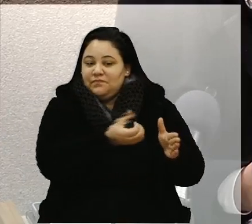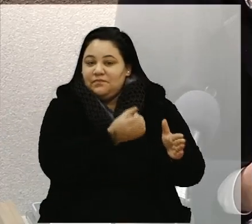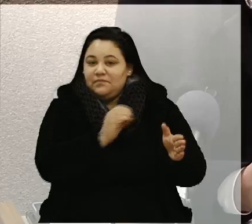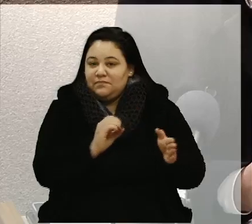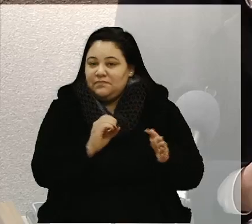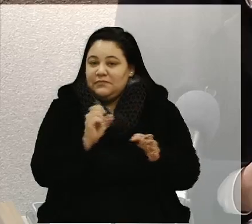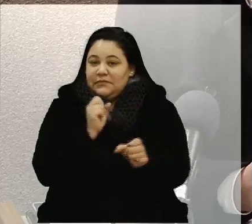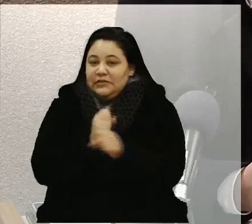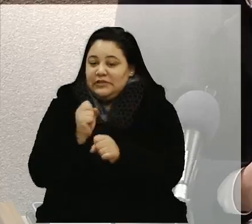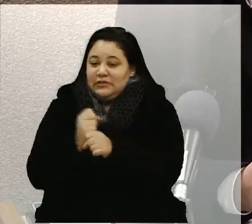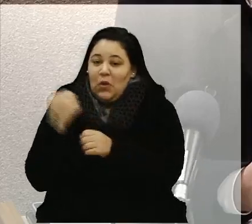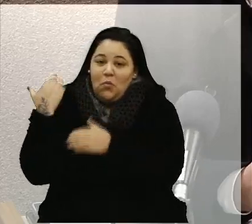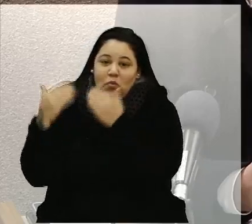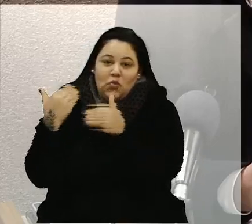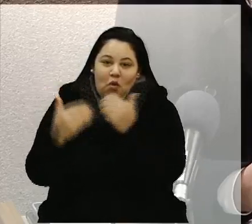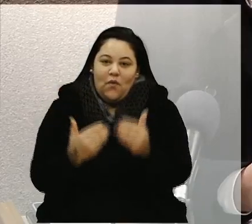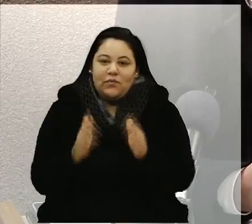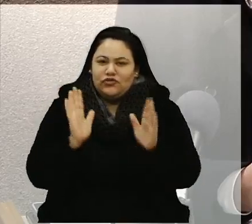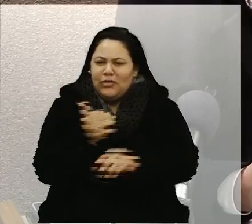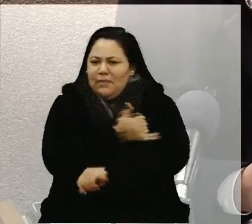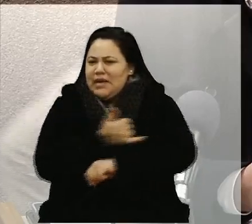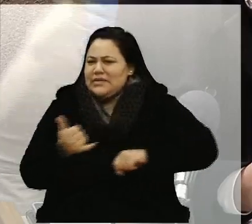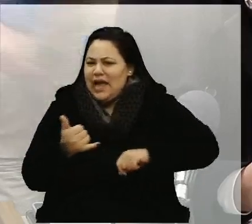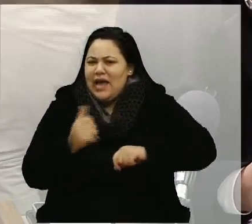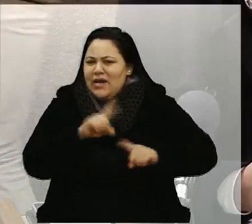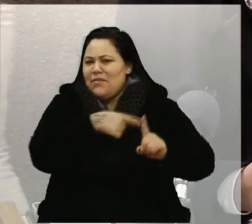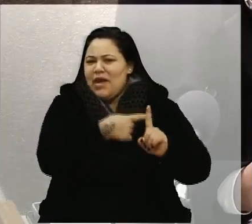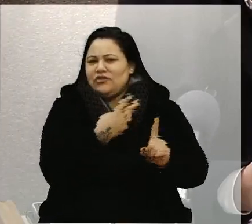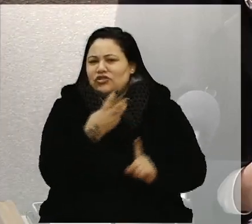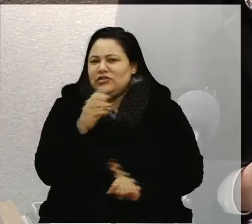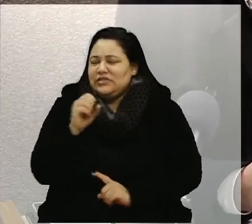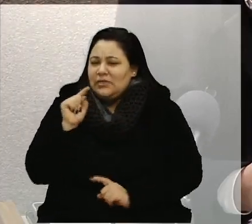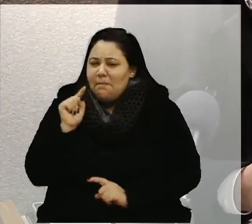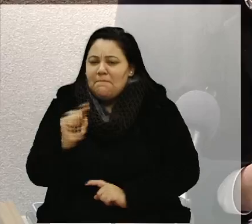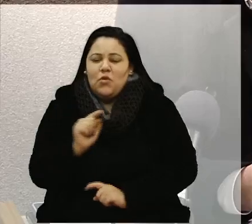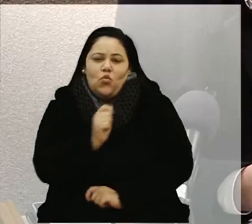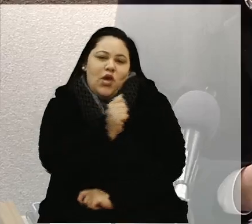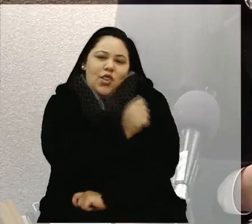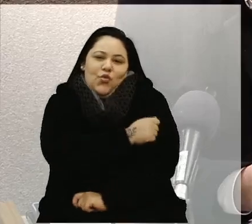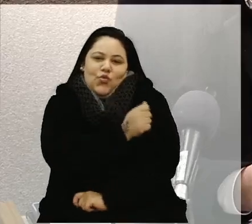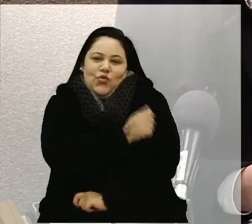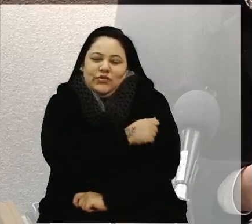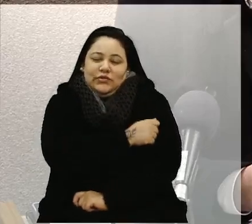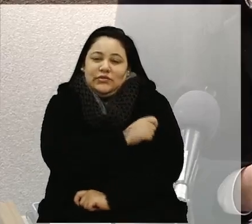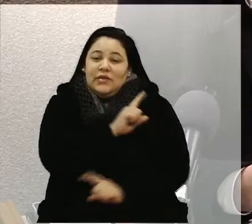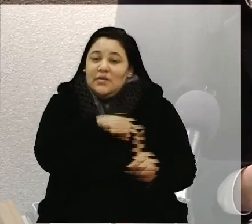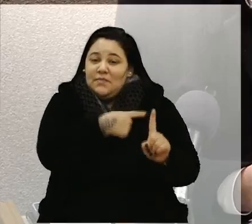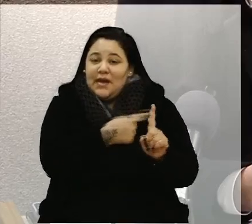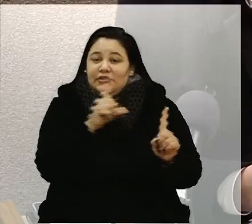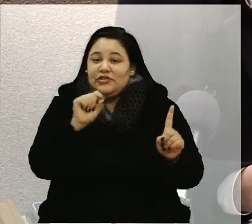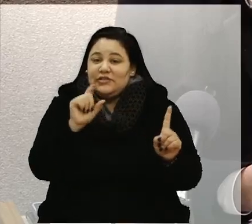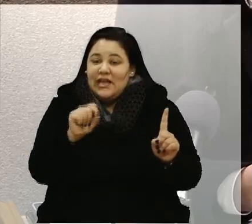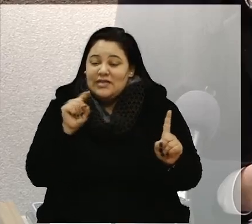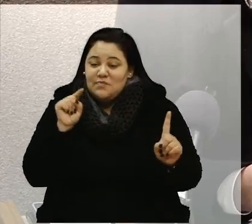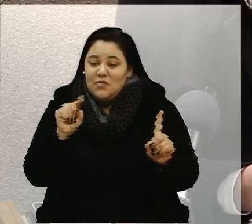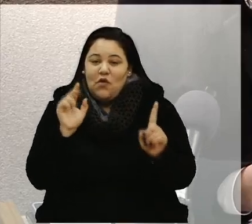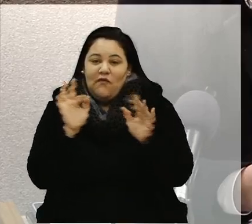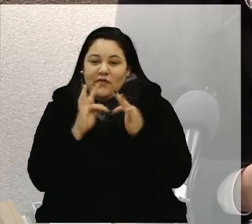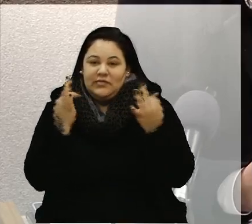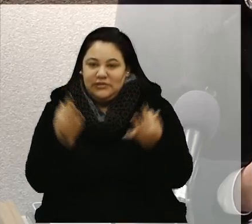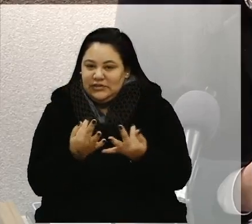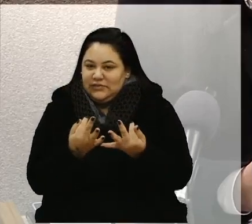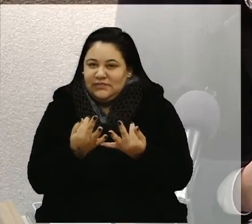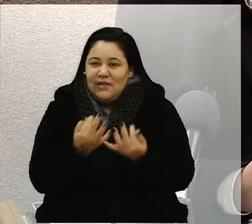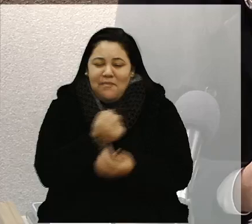no idioma, já passaram pelo IASIG mais de 30 mil alunos e mais de 10 mil famílias, sendo milhares de